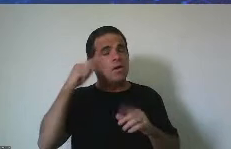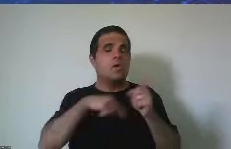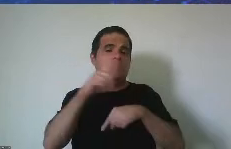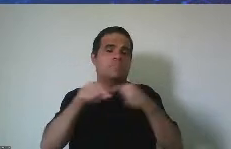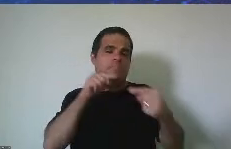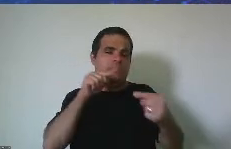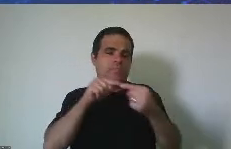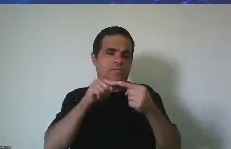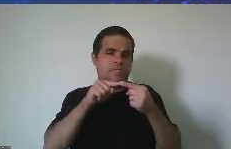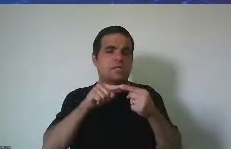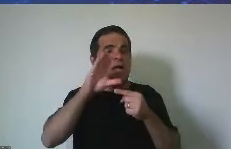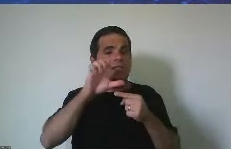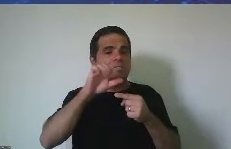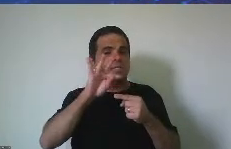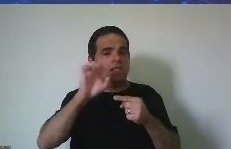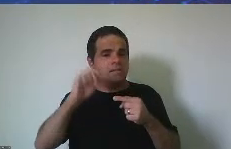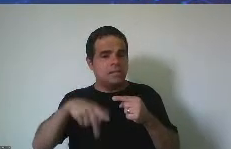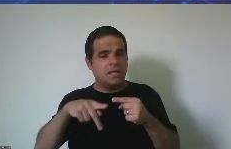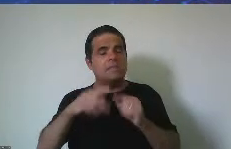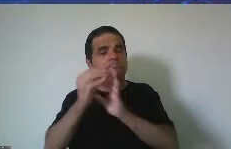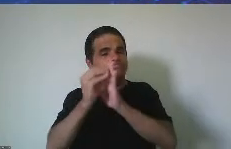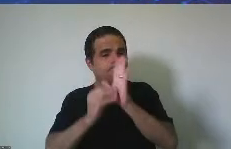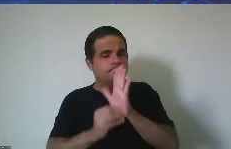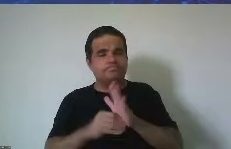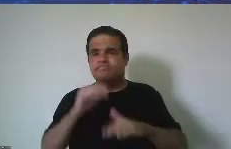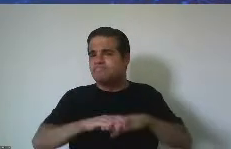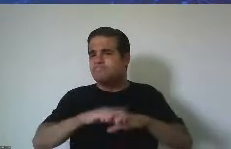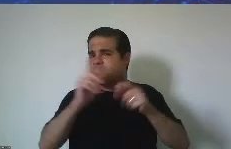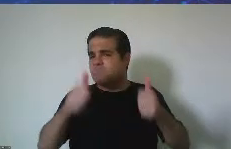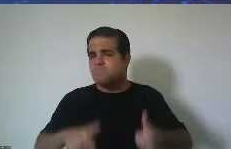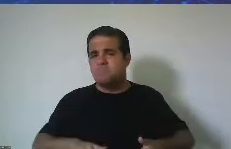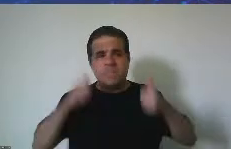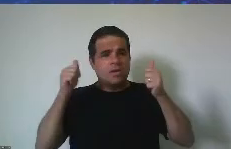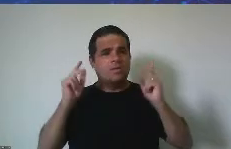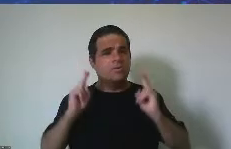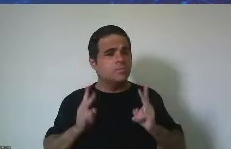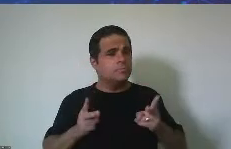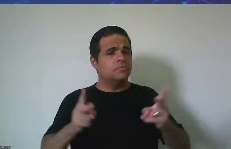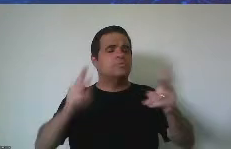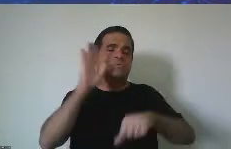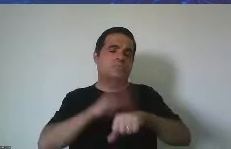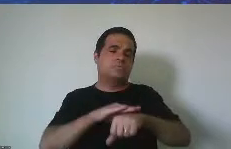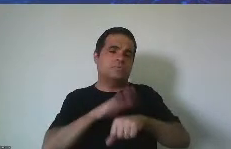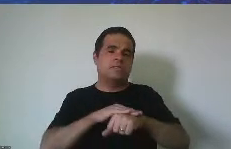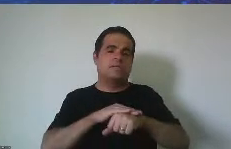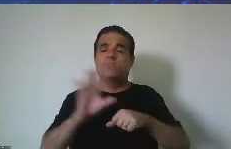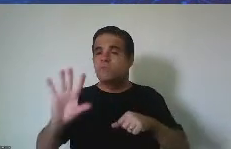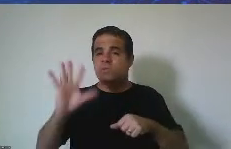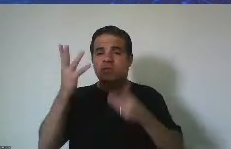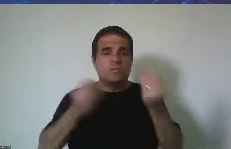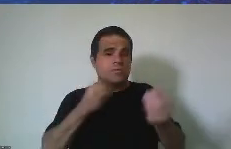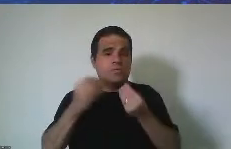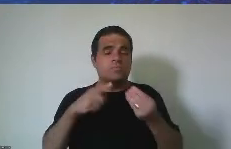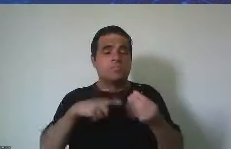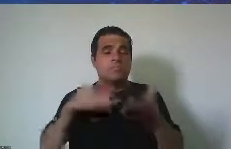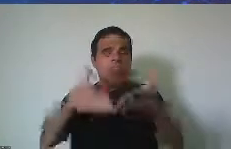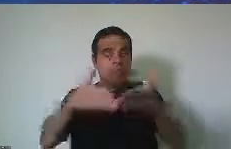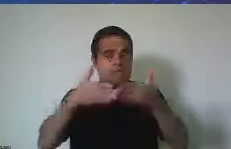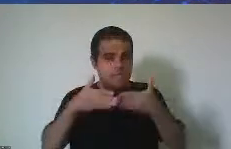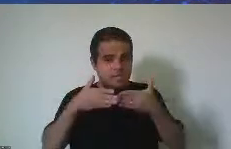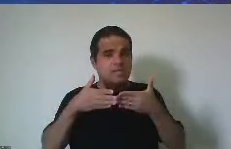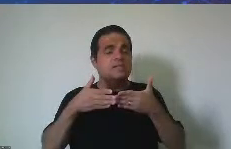queijos no seu portfólio de concessão e seja o mais durável possível no tempo isso só acontecerá se a gente tiver uma licença social para operar